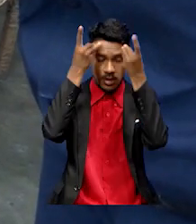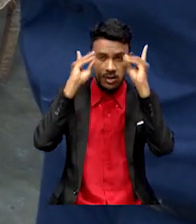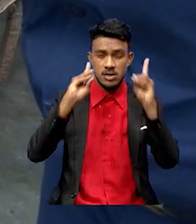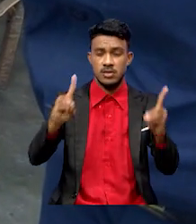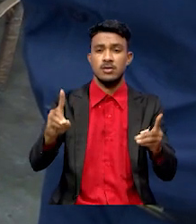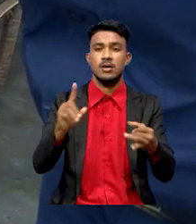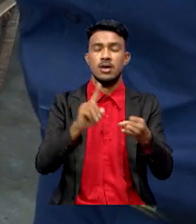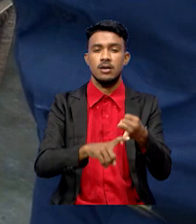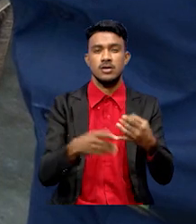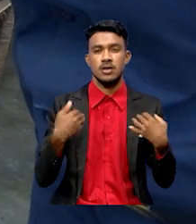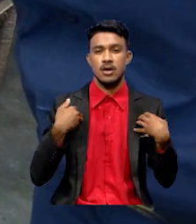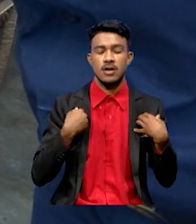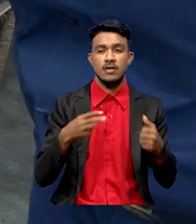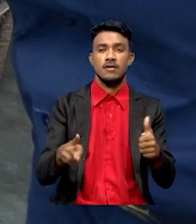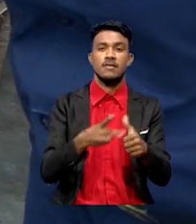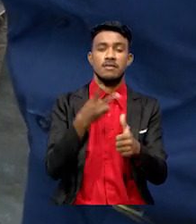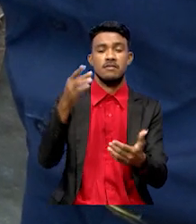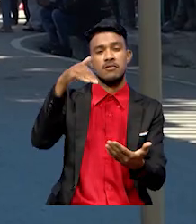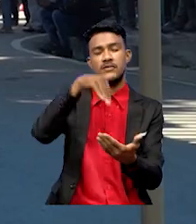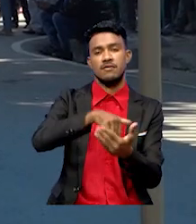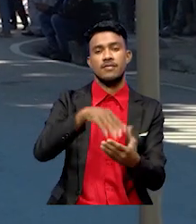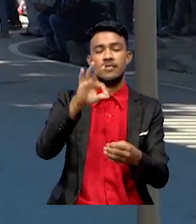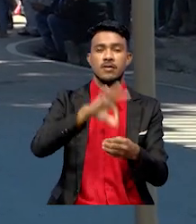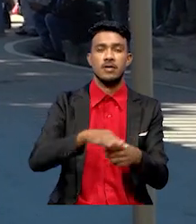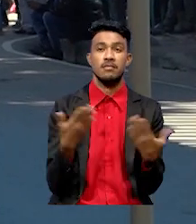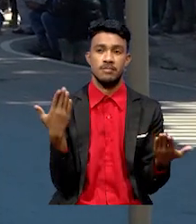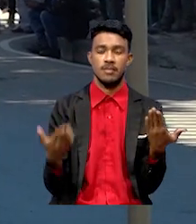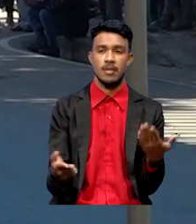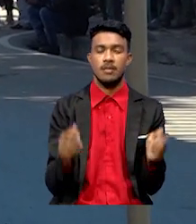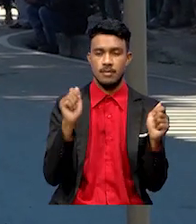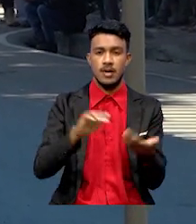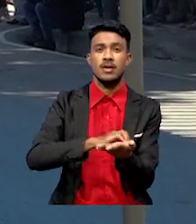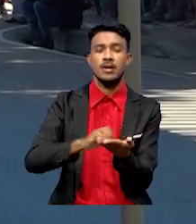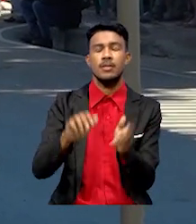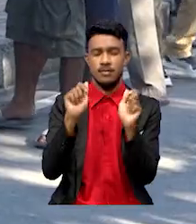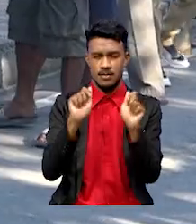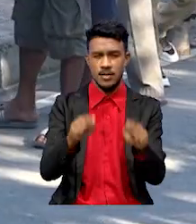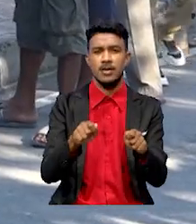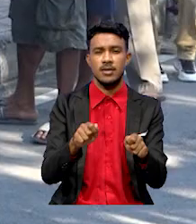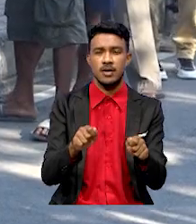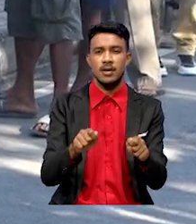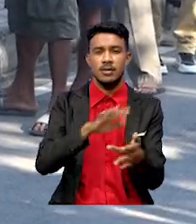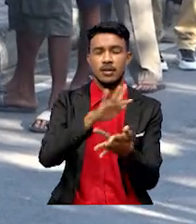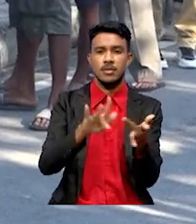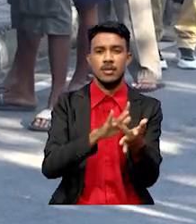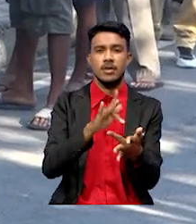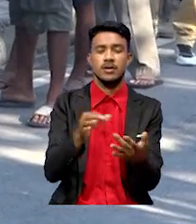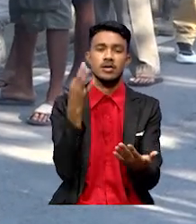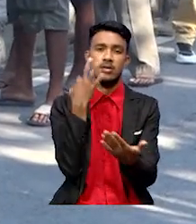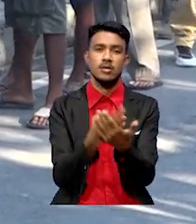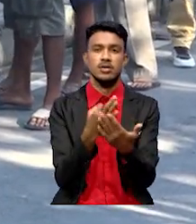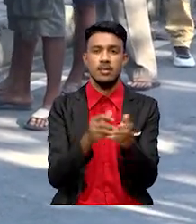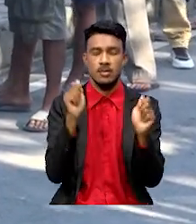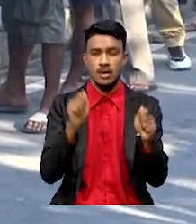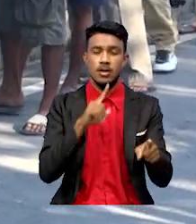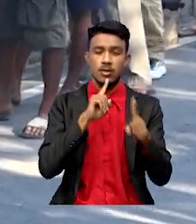ka, acontece segunda volta lá. Para depois, ho base legal, ita bele, ho insato bele, mobiliza recursos, melhora a